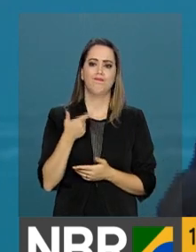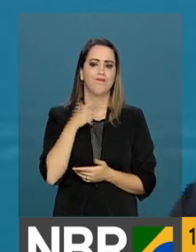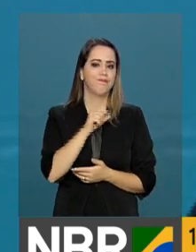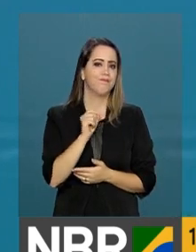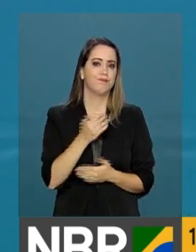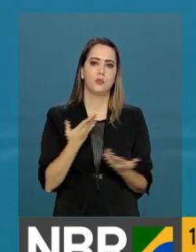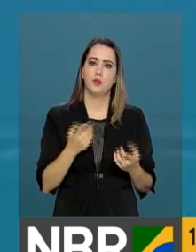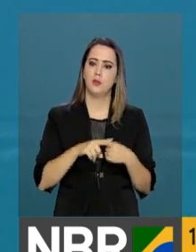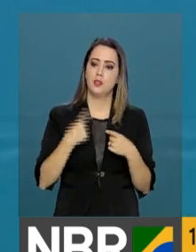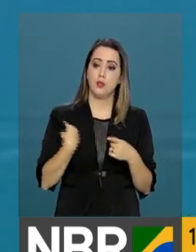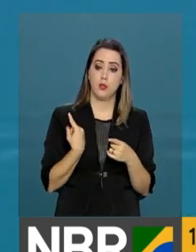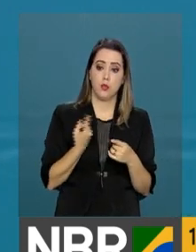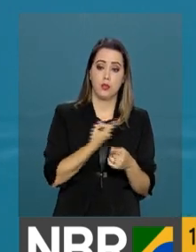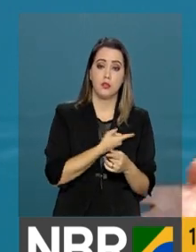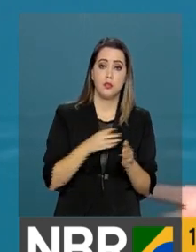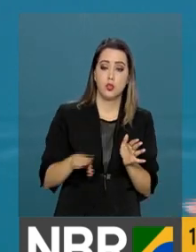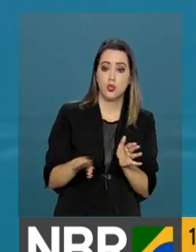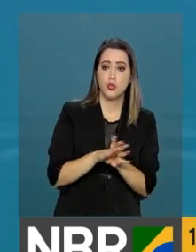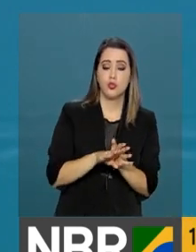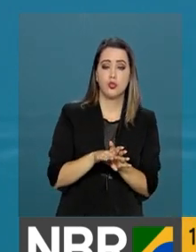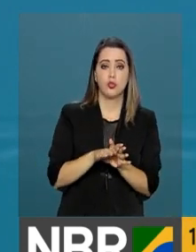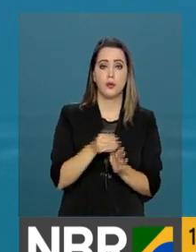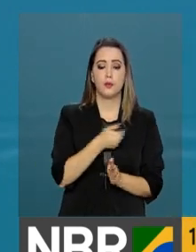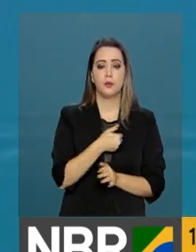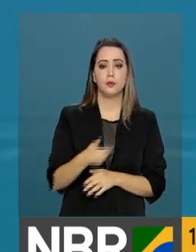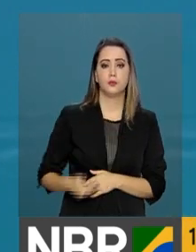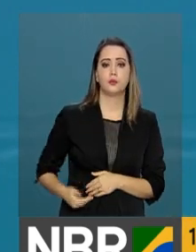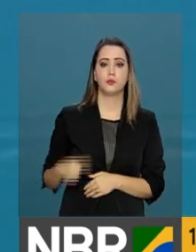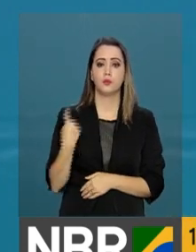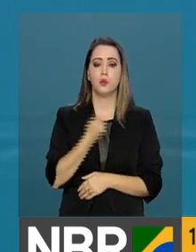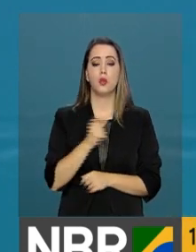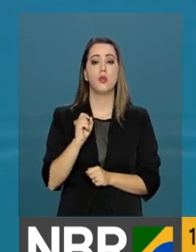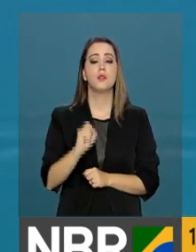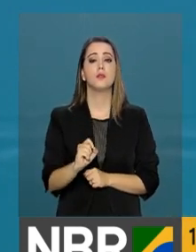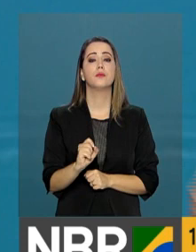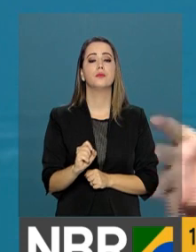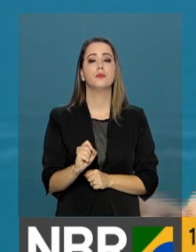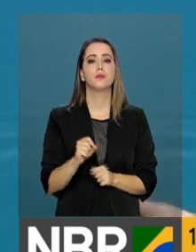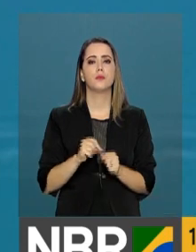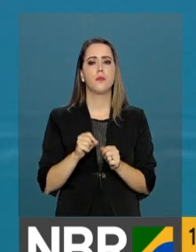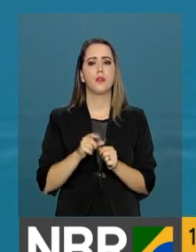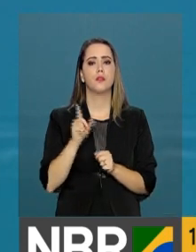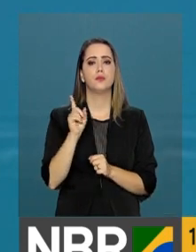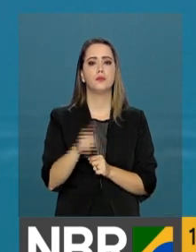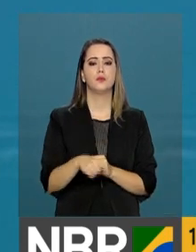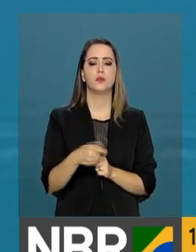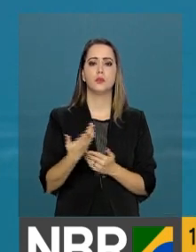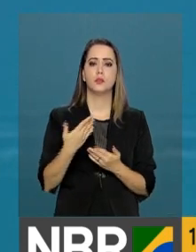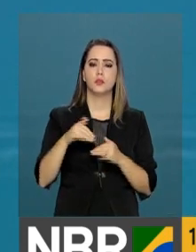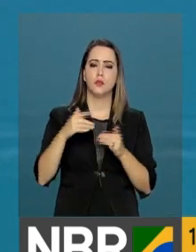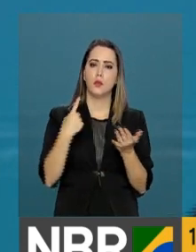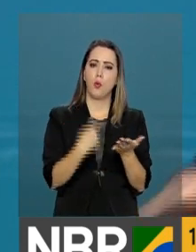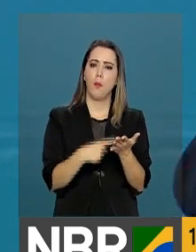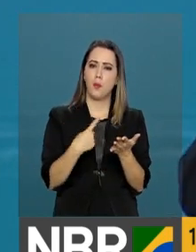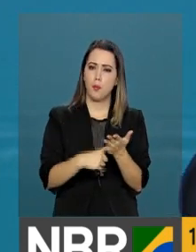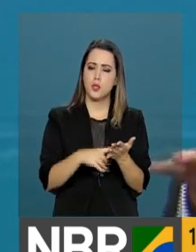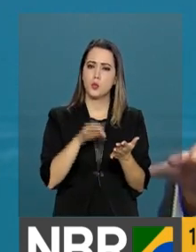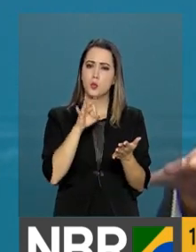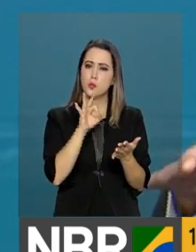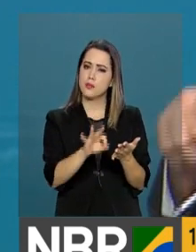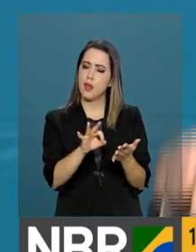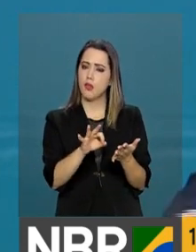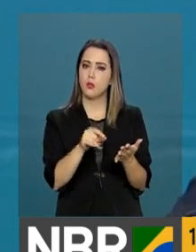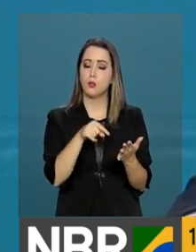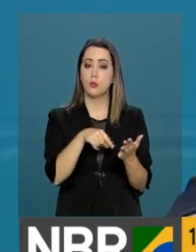mais variadas circunstâncias, ao governo, o que nós fizemos foi precisamente cumprir aquilo que